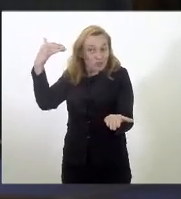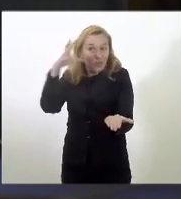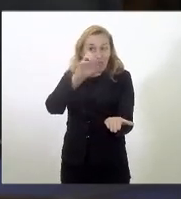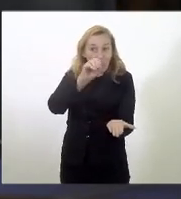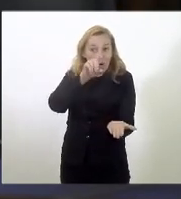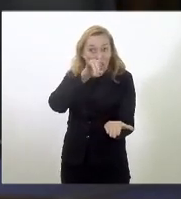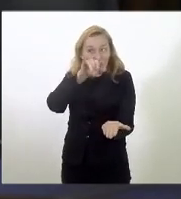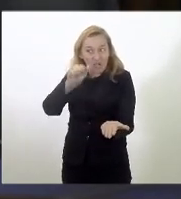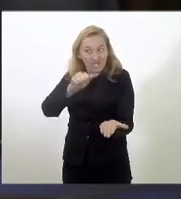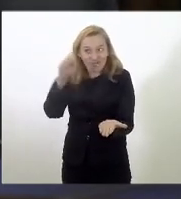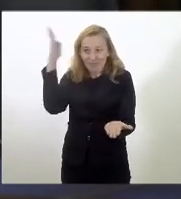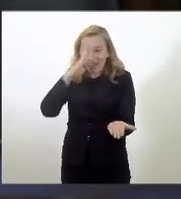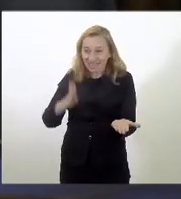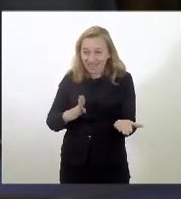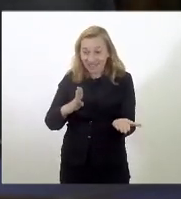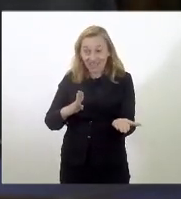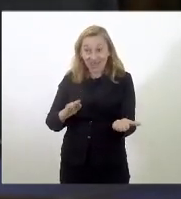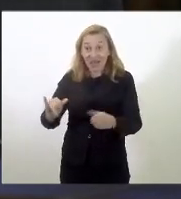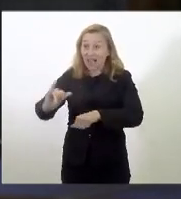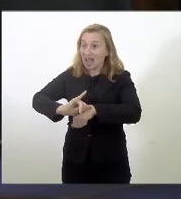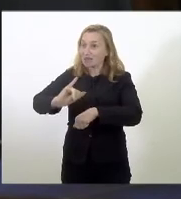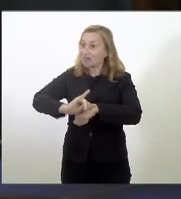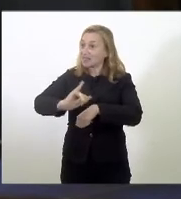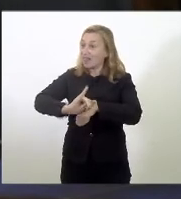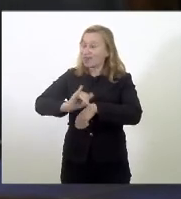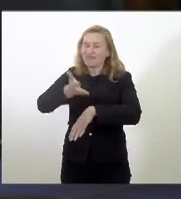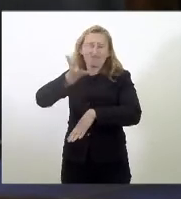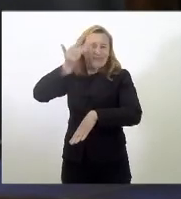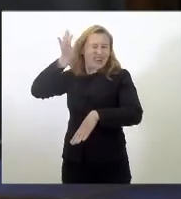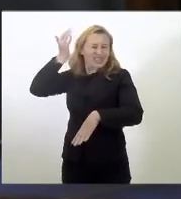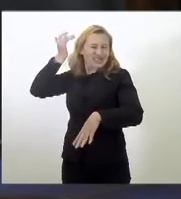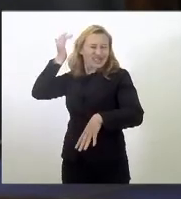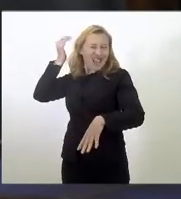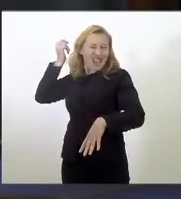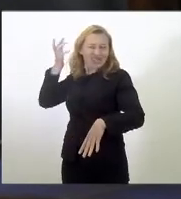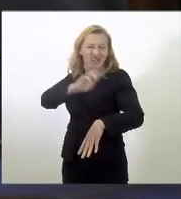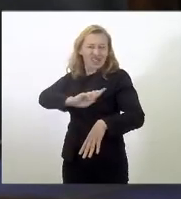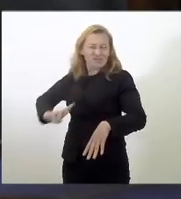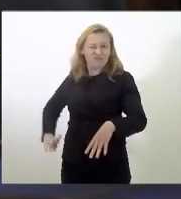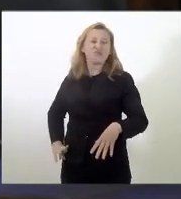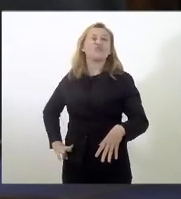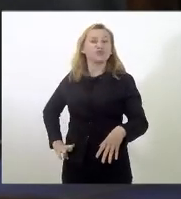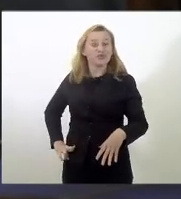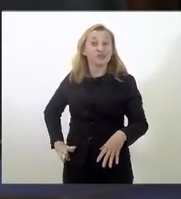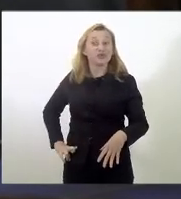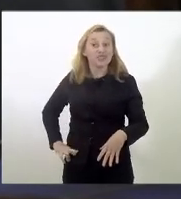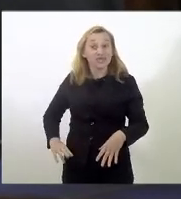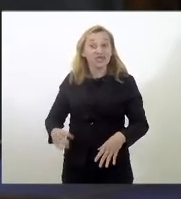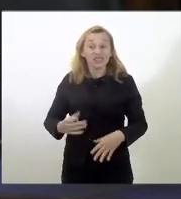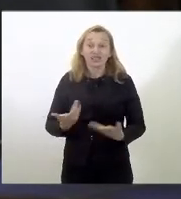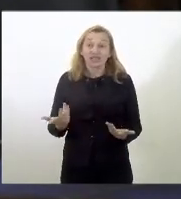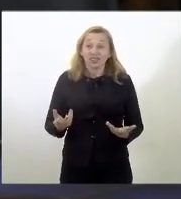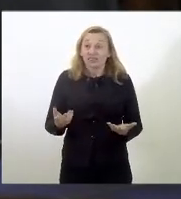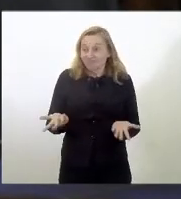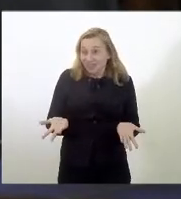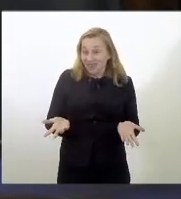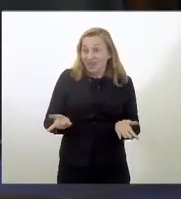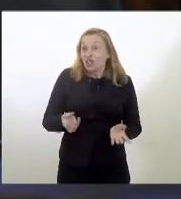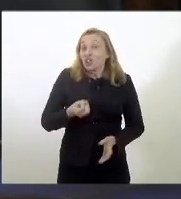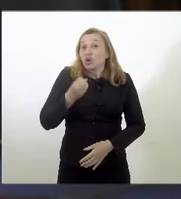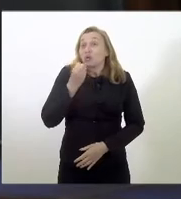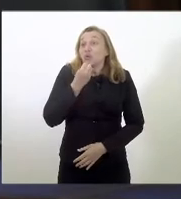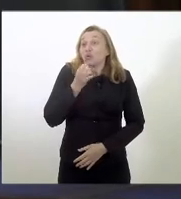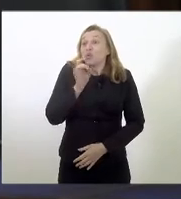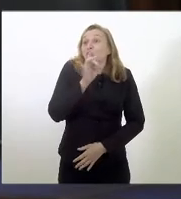centro da capital da República durante tanto tempo. Portanto, a história do Brasil tem a ver com aquele Palácio Tiradentes. Também o último pedido ousado